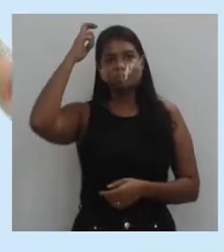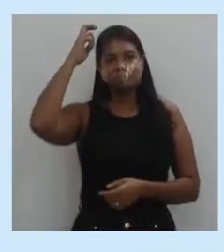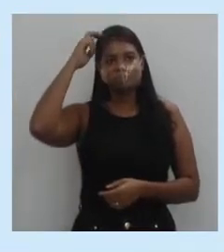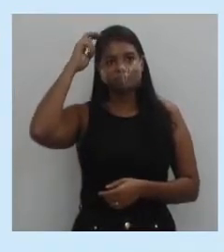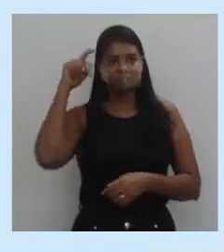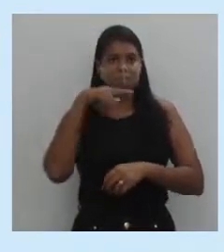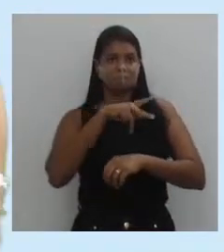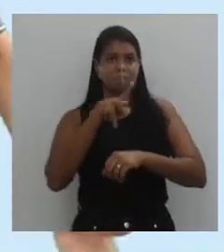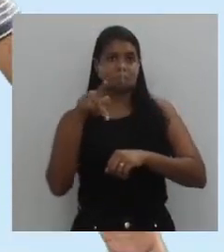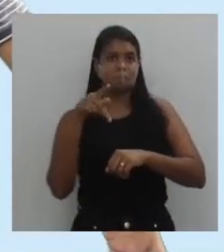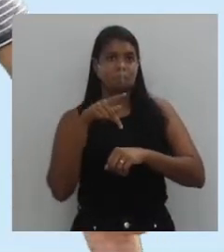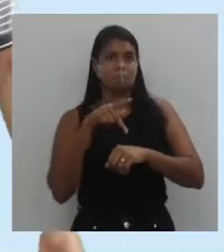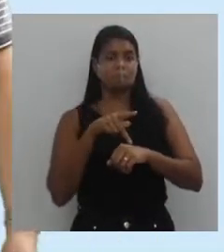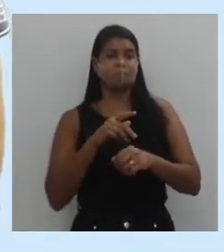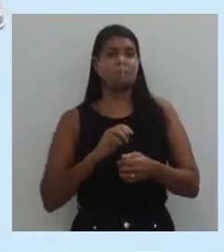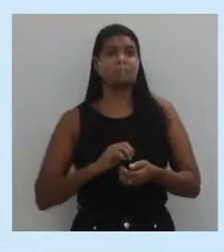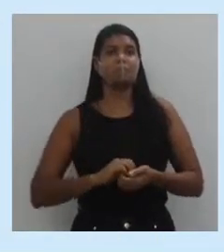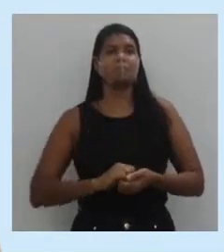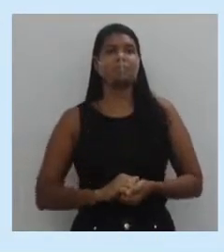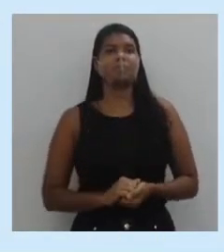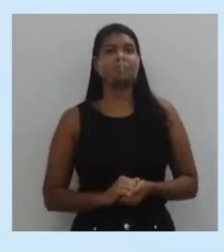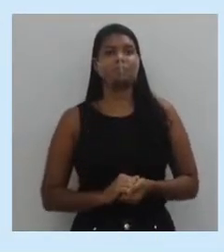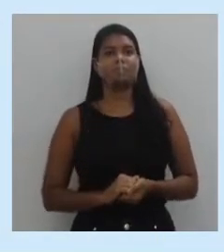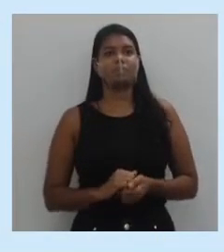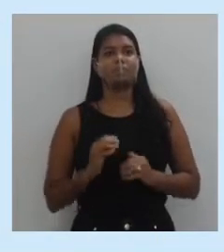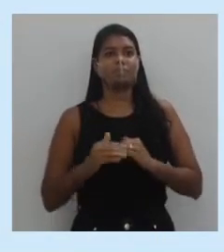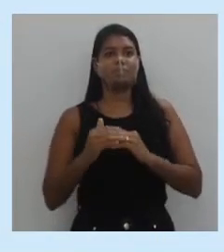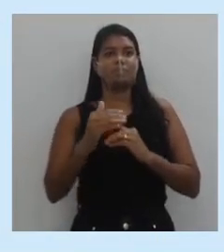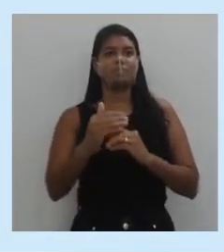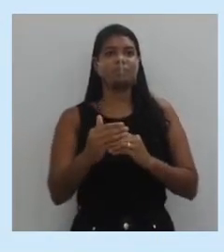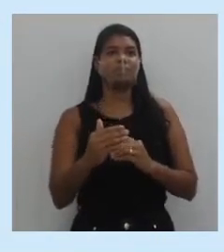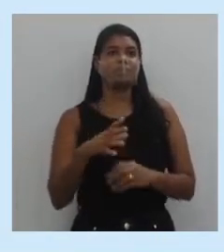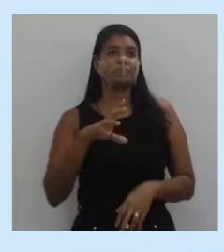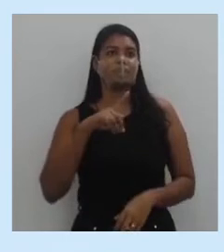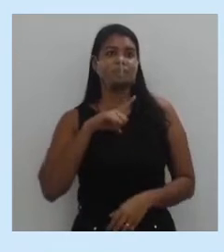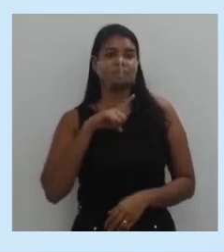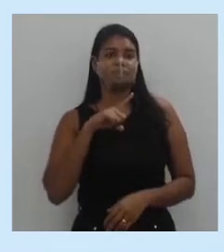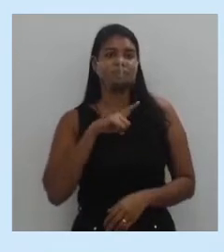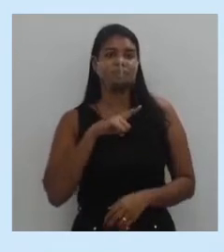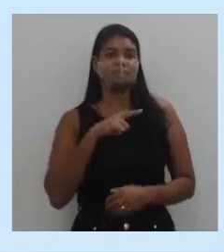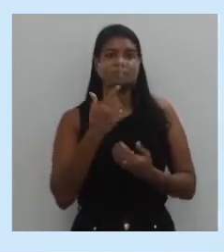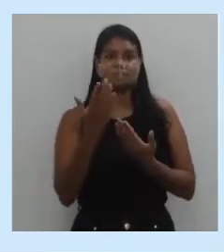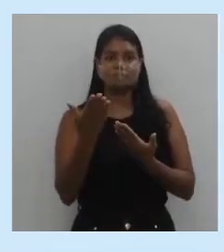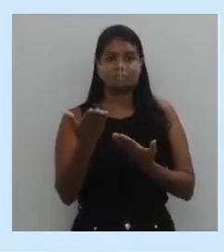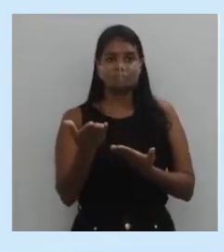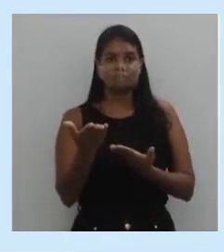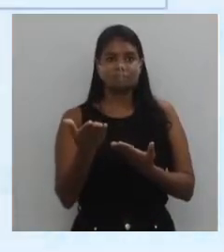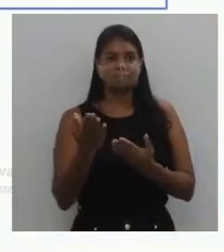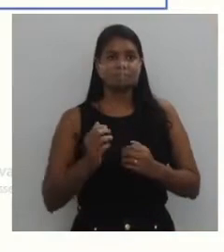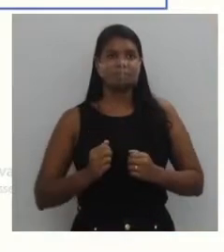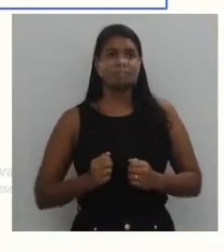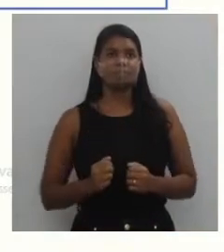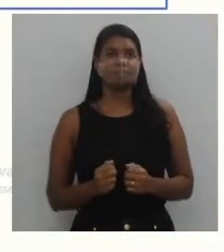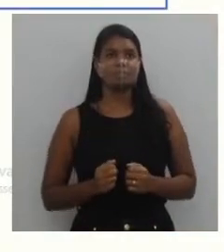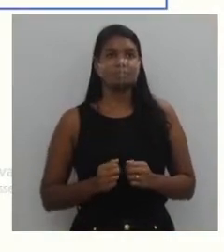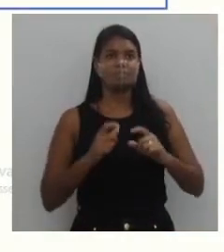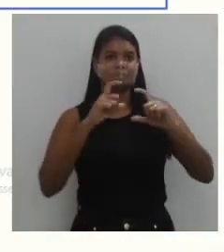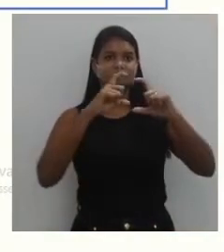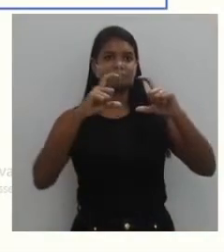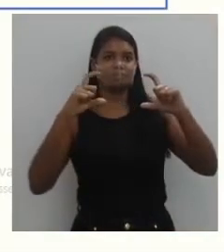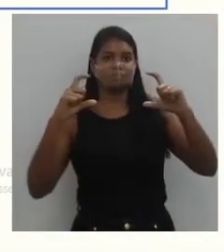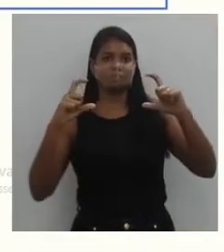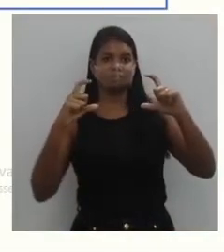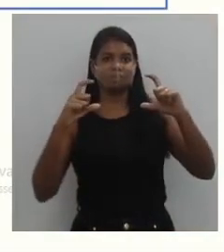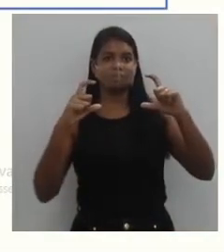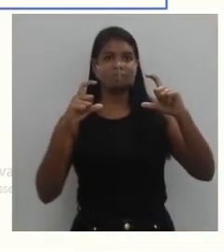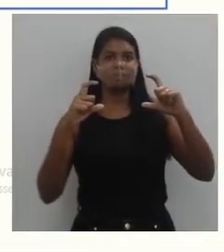culturais desse país continental. Vamos adiante aqui. Nós temos para vocês uma charge, olhem só essa